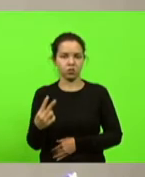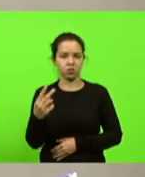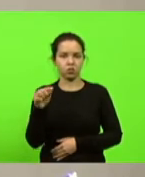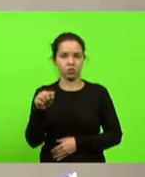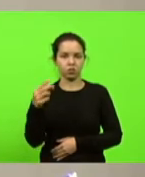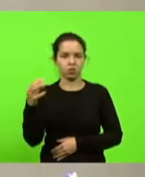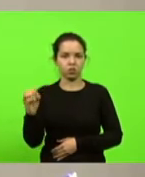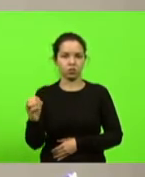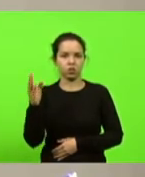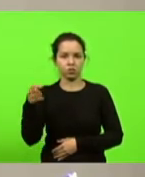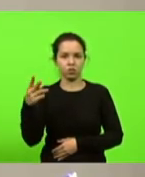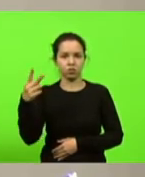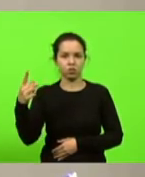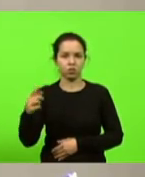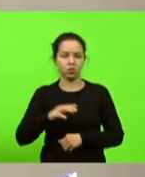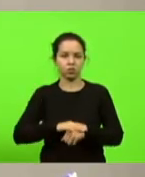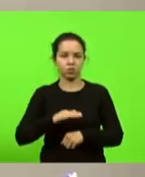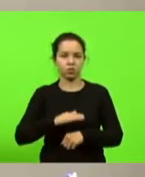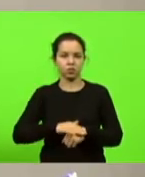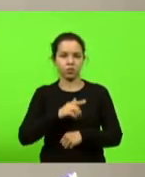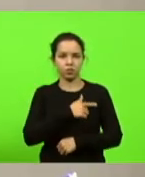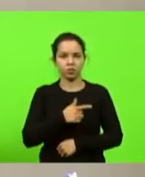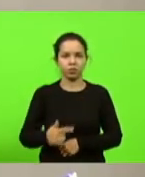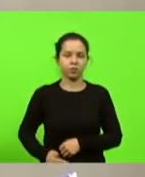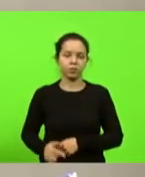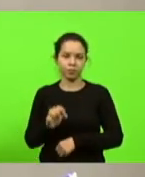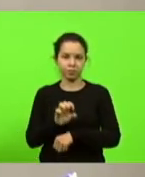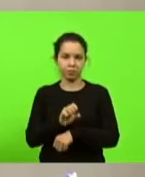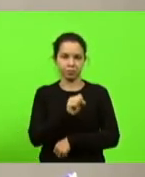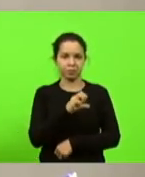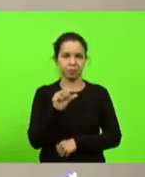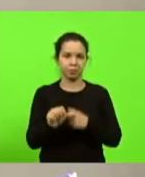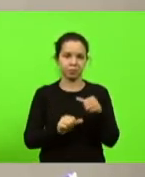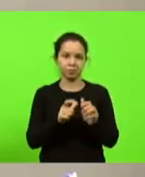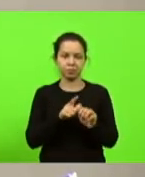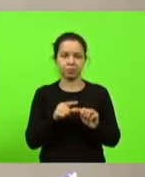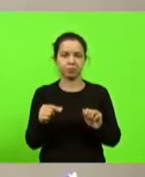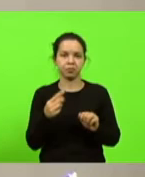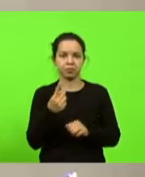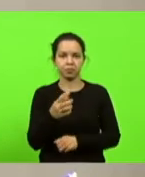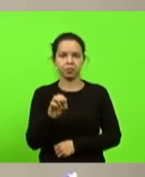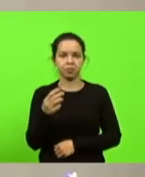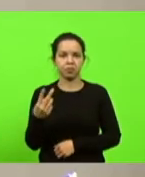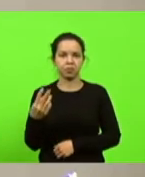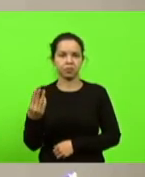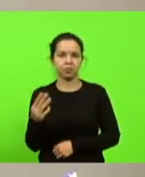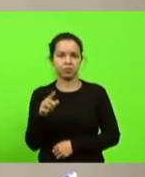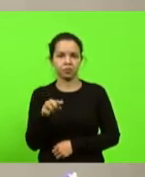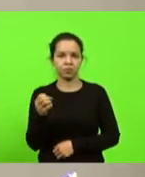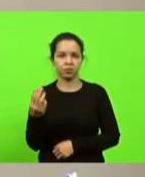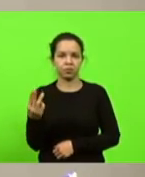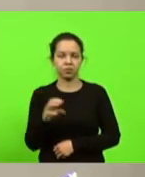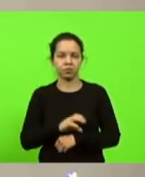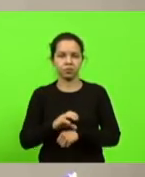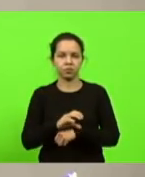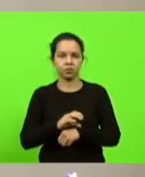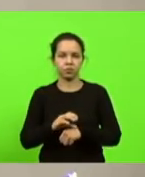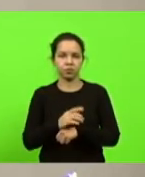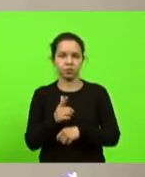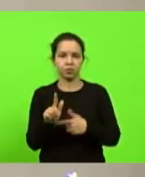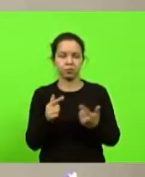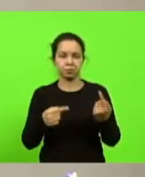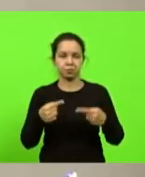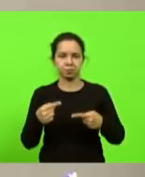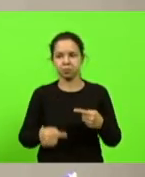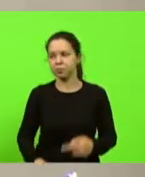2.0-2021, autor, Governo do Estado de Santa Catarina, altera o artigo 123 e 136 da Constituição do Estado e estabelece outras providências. Em discussão,